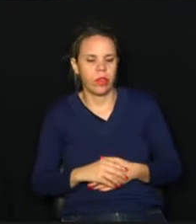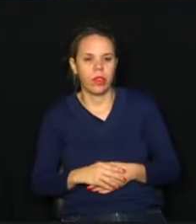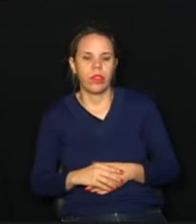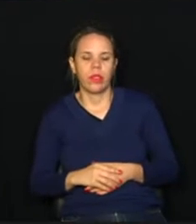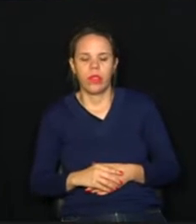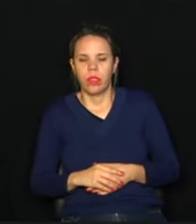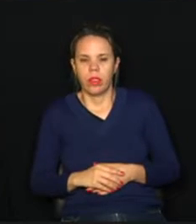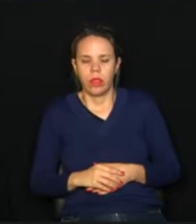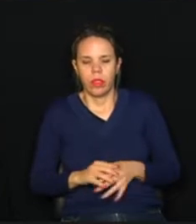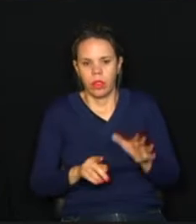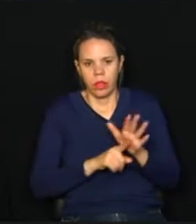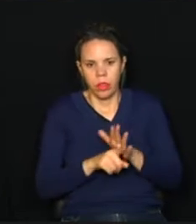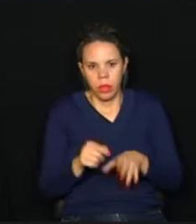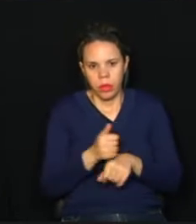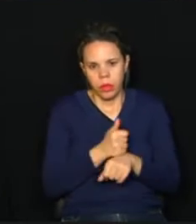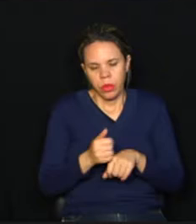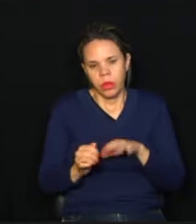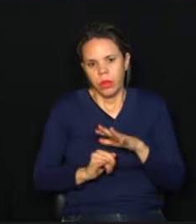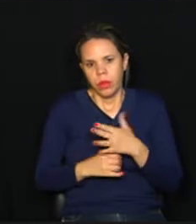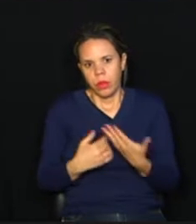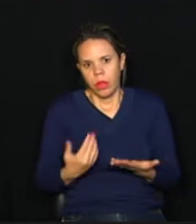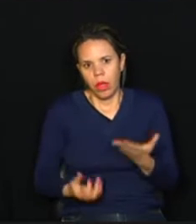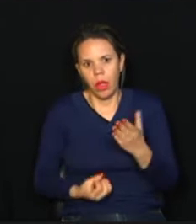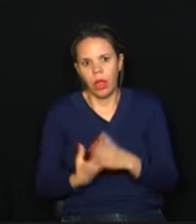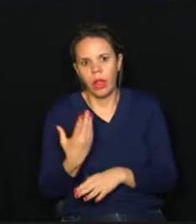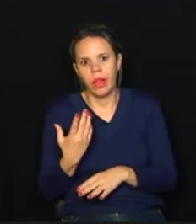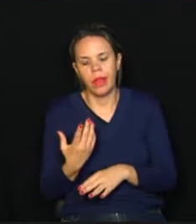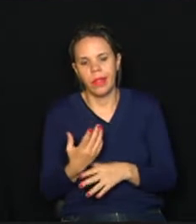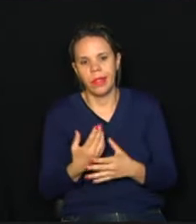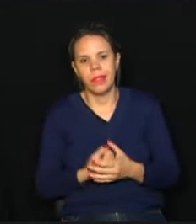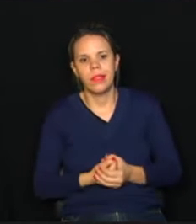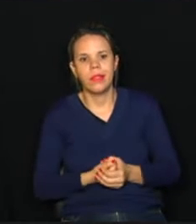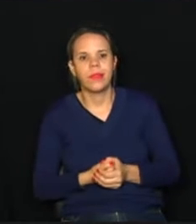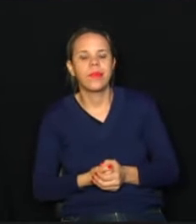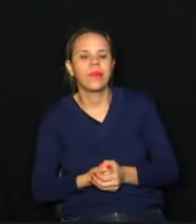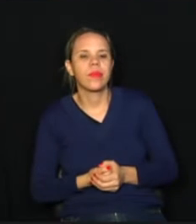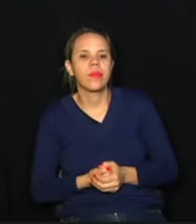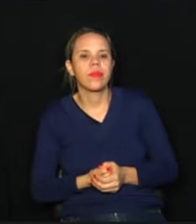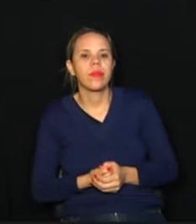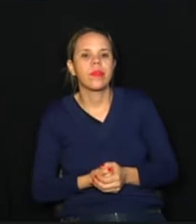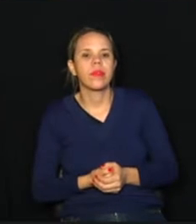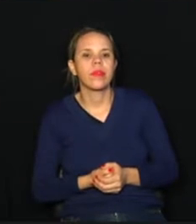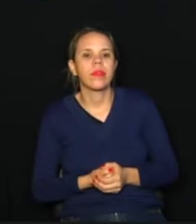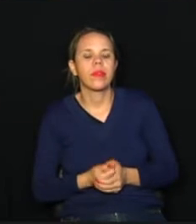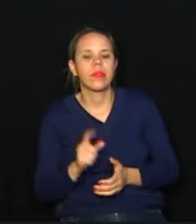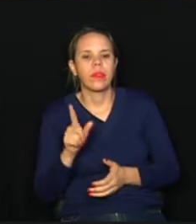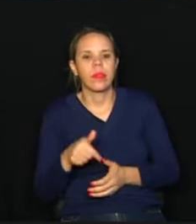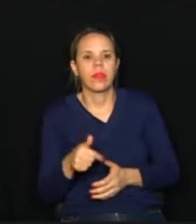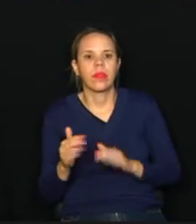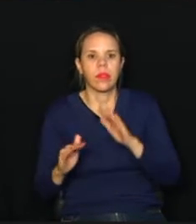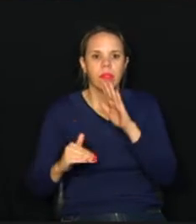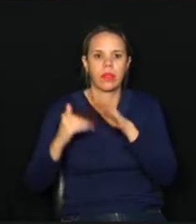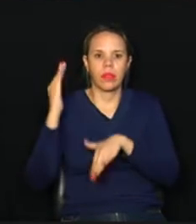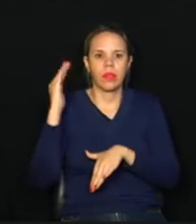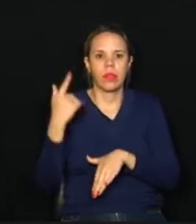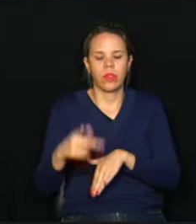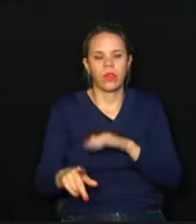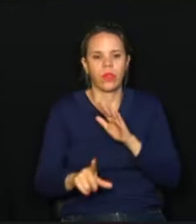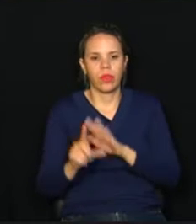o pesquisador, o Instituto, cria riqueza. E essa riqueza é muito maior do que seu